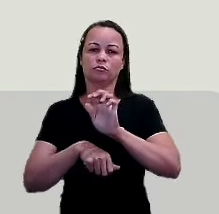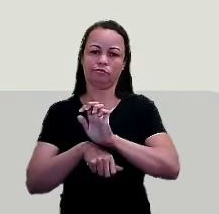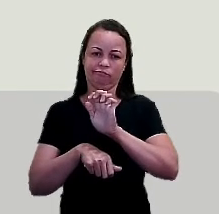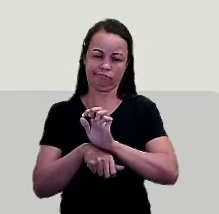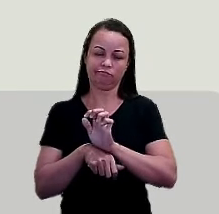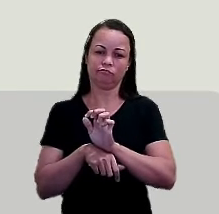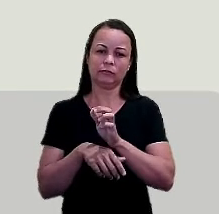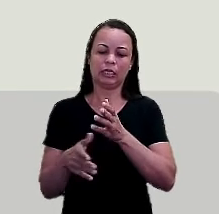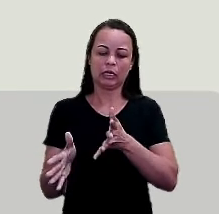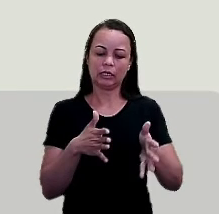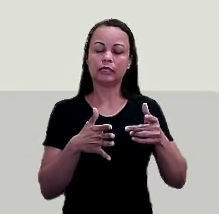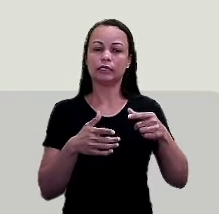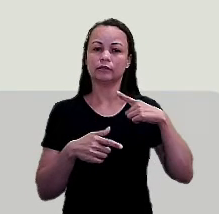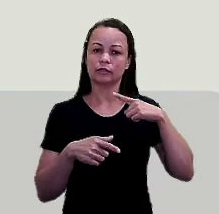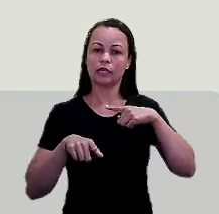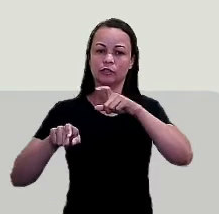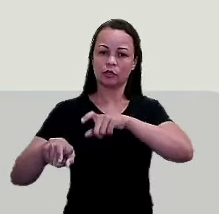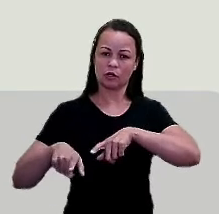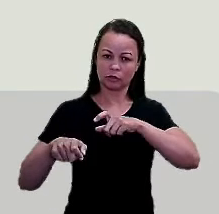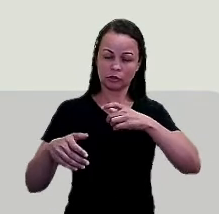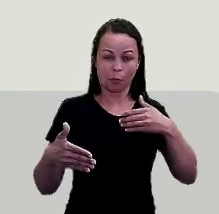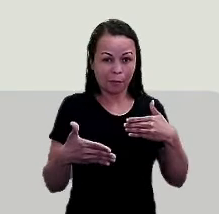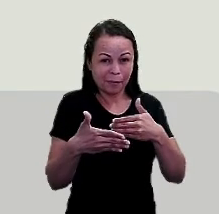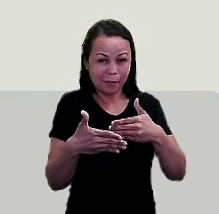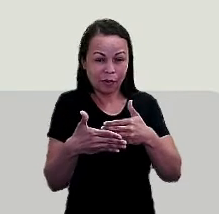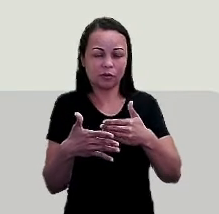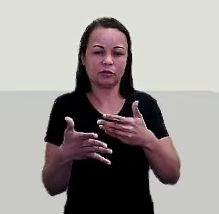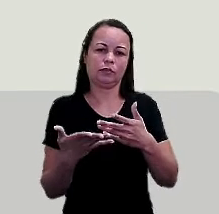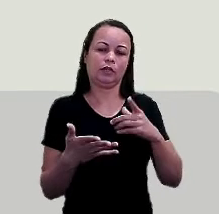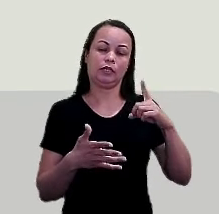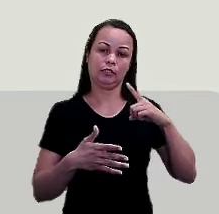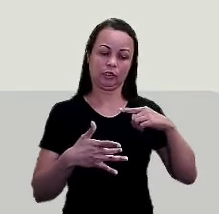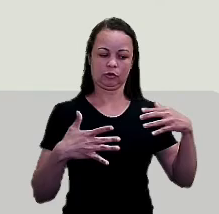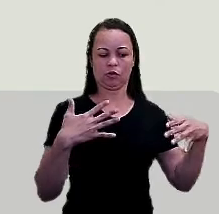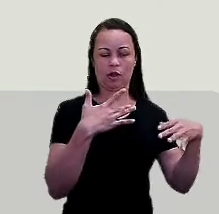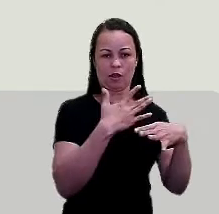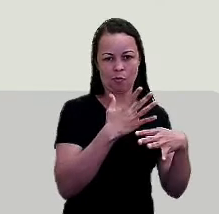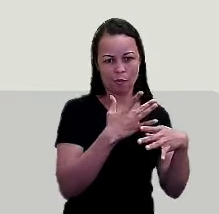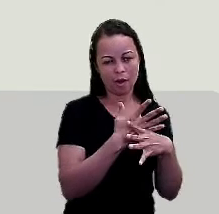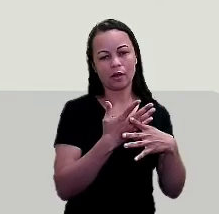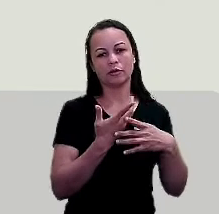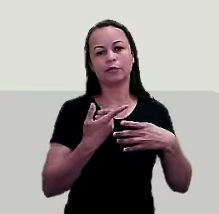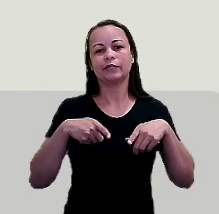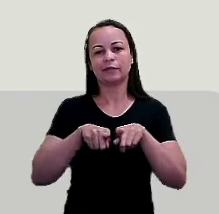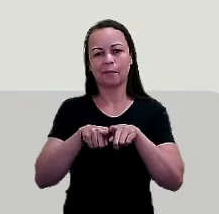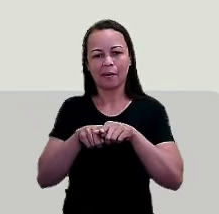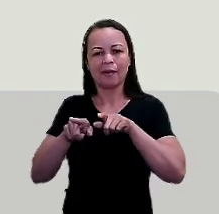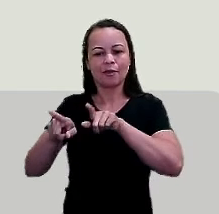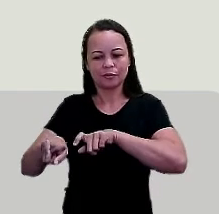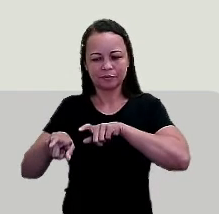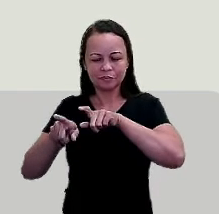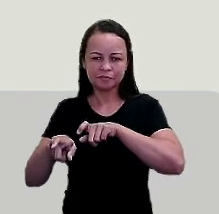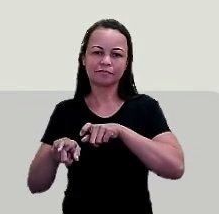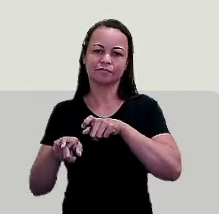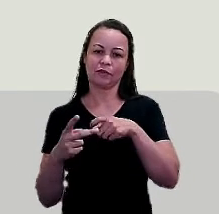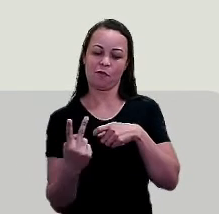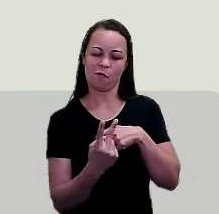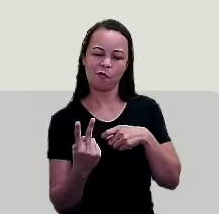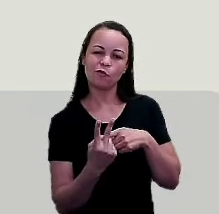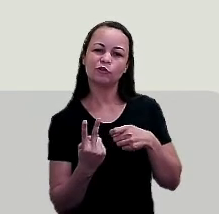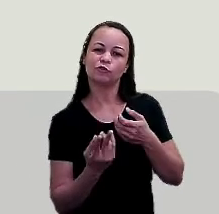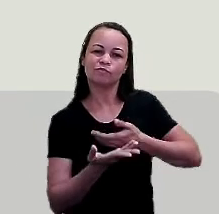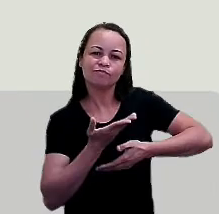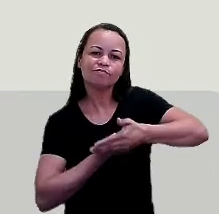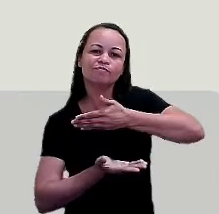zonas rurais, que são próximas. Então, a gente tem tanto o lado urbano e o lado do campo, a cidade e o campo, convivendo